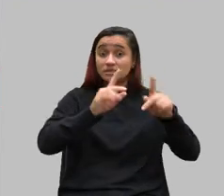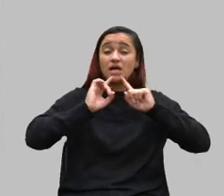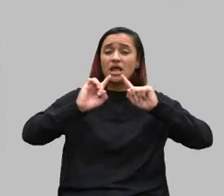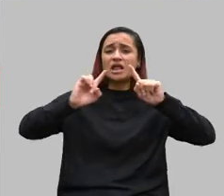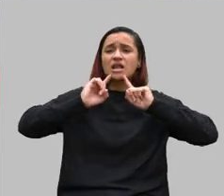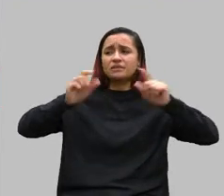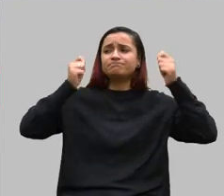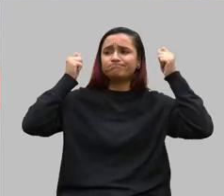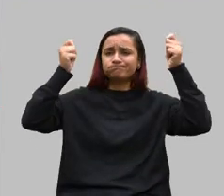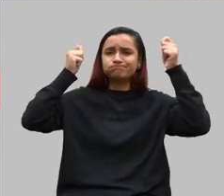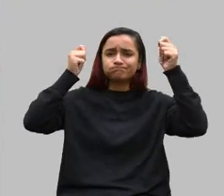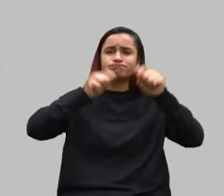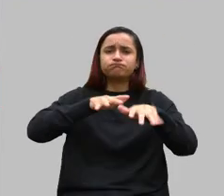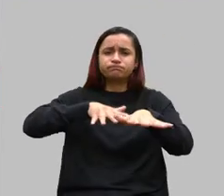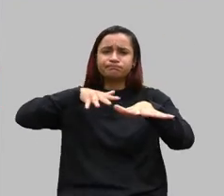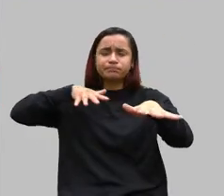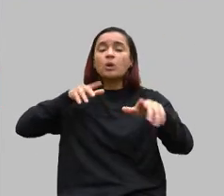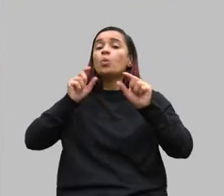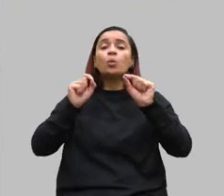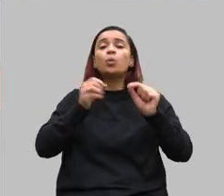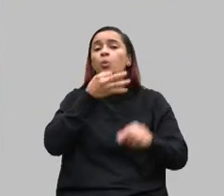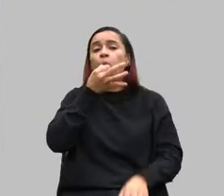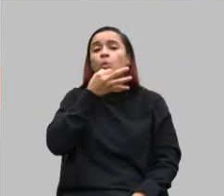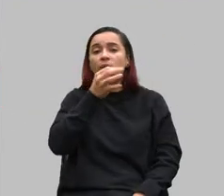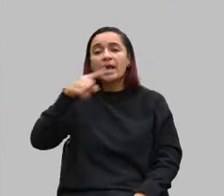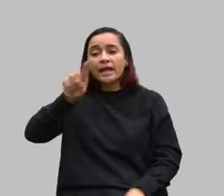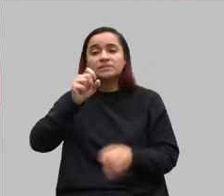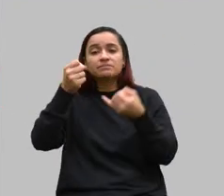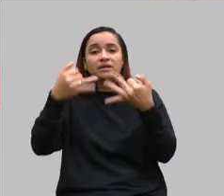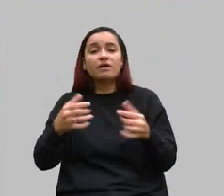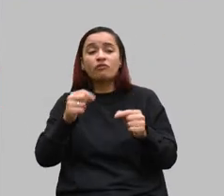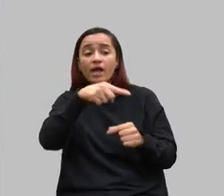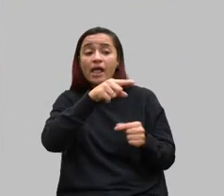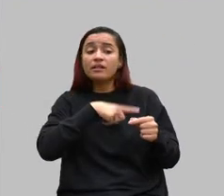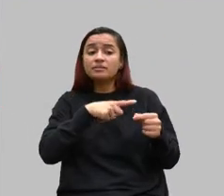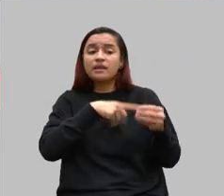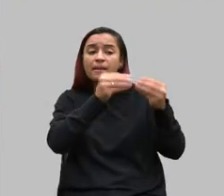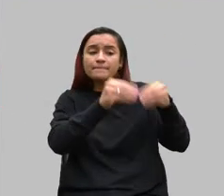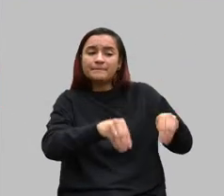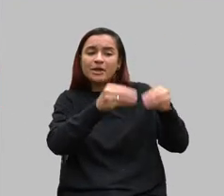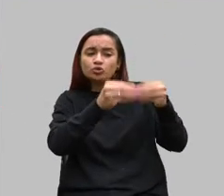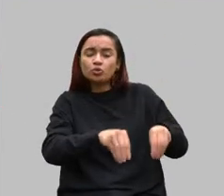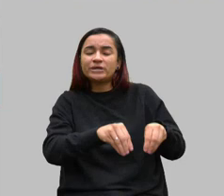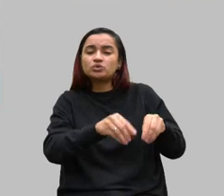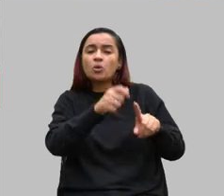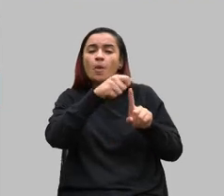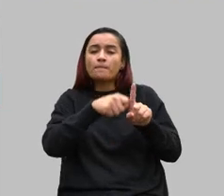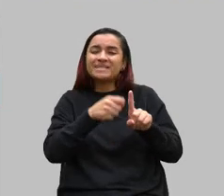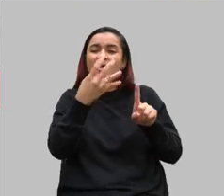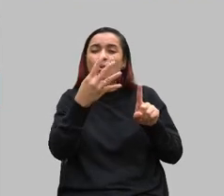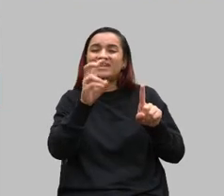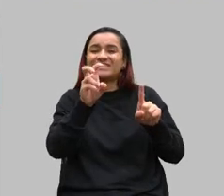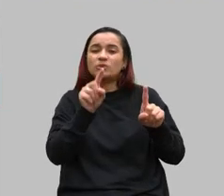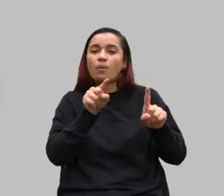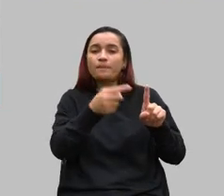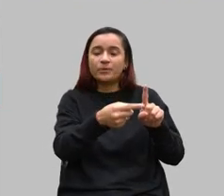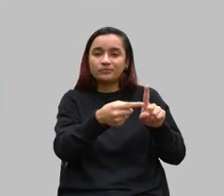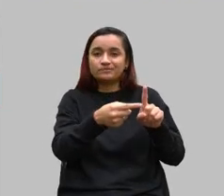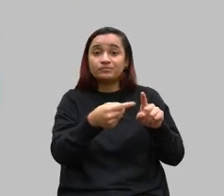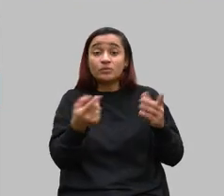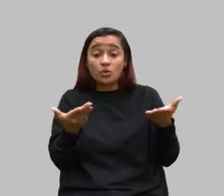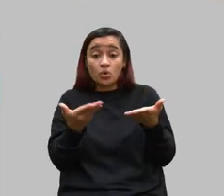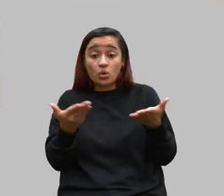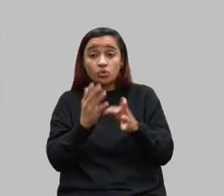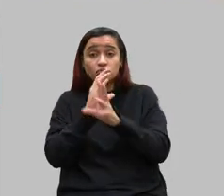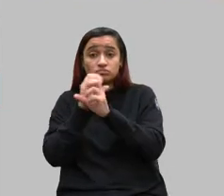argumento era de que o sistema registrava prejuízo mensal de 45.000 que corrigidos daria hoje algo em